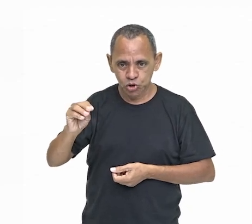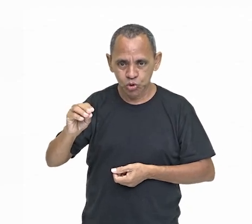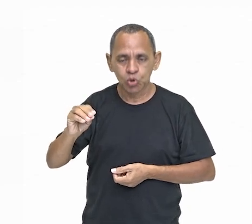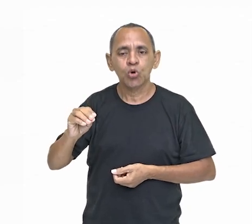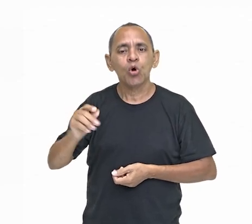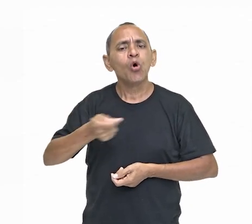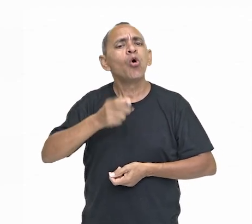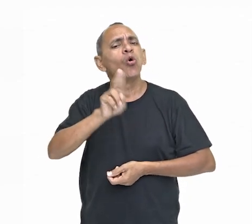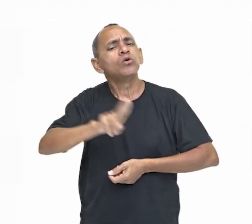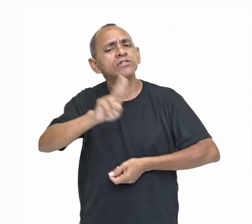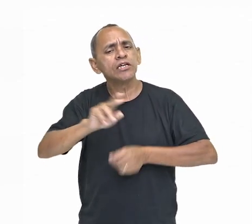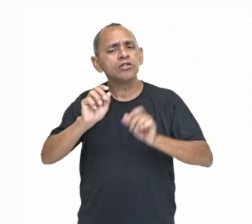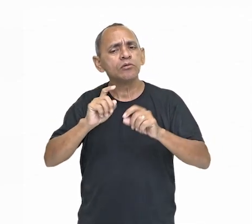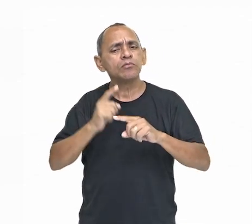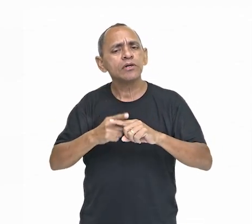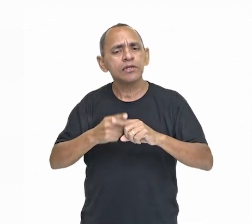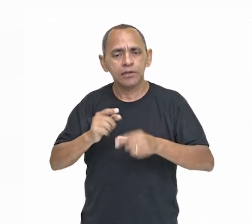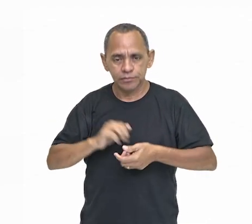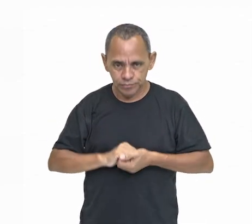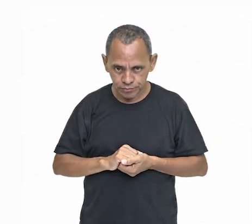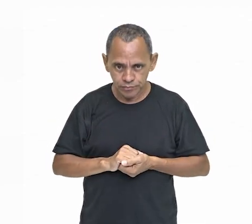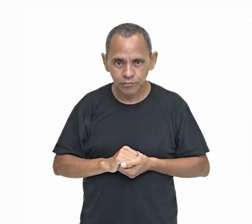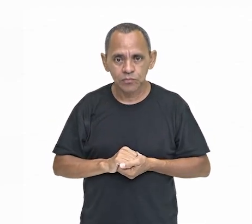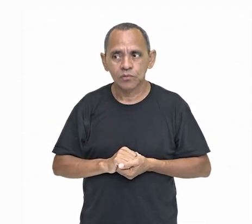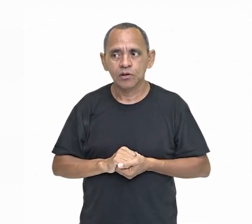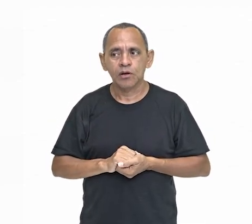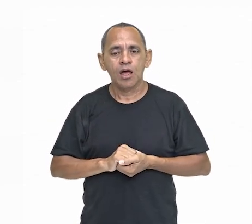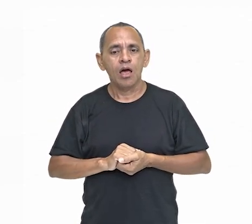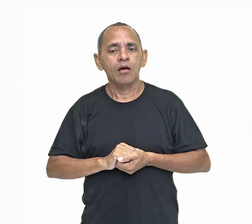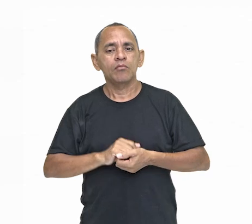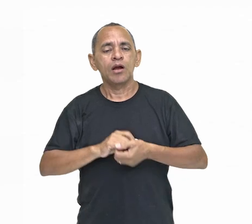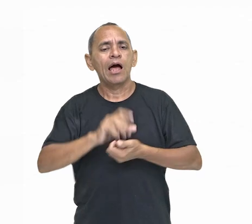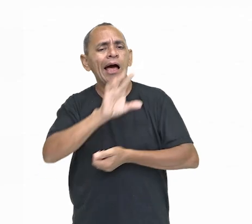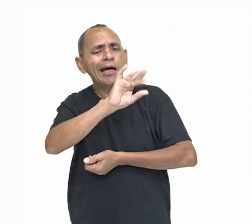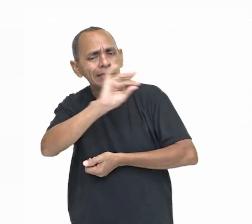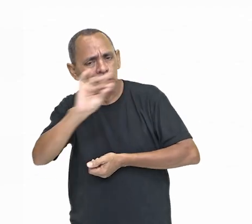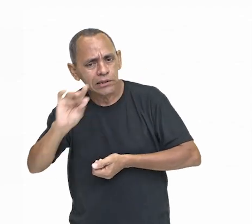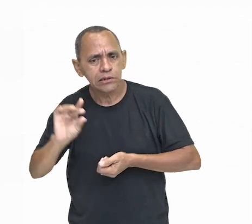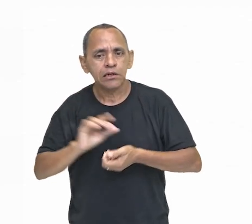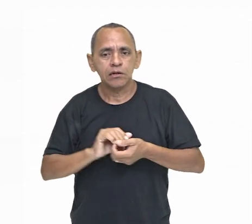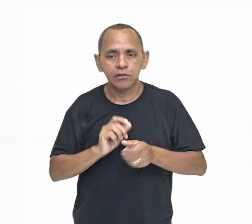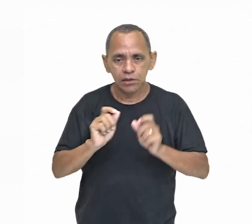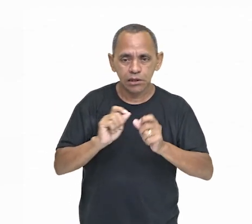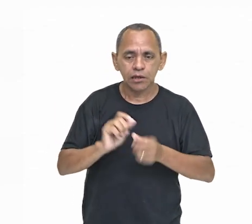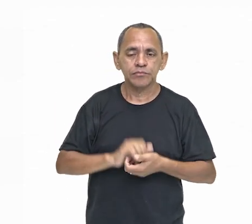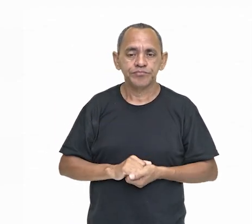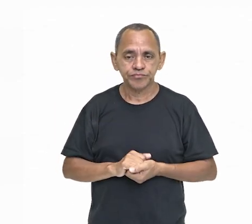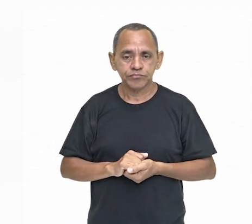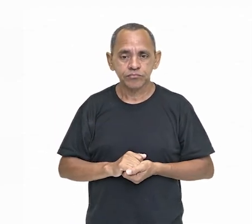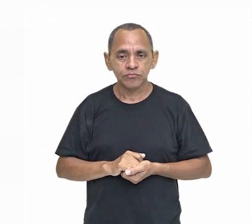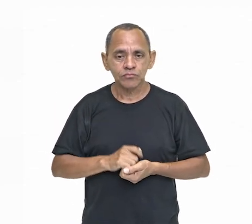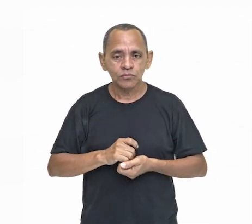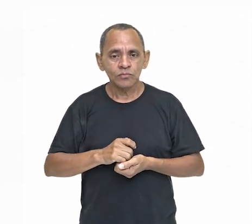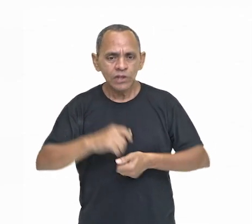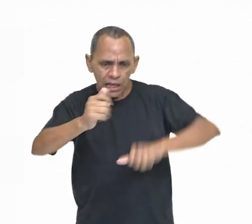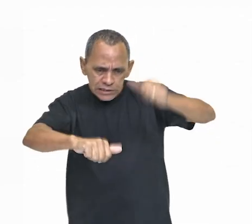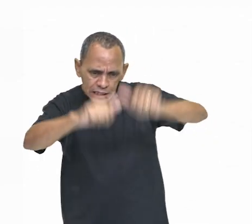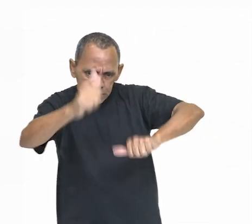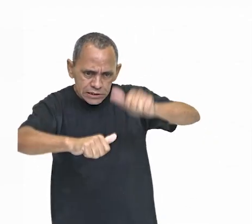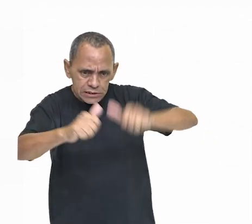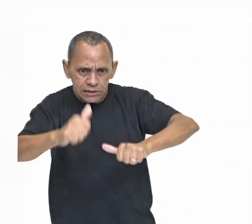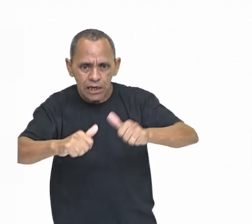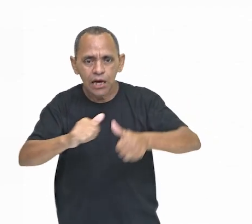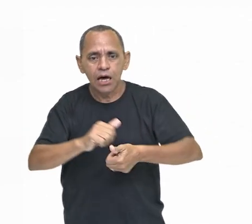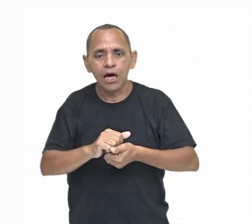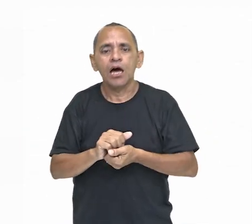a tensão e a corrente elétrica, por isso o nome multímetro. Outro tipo de